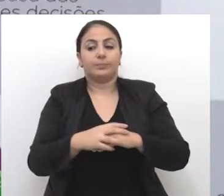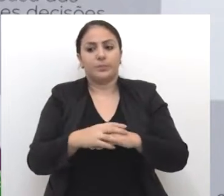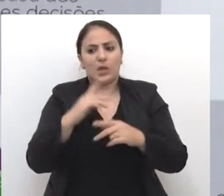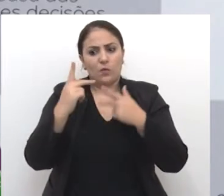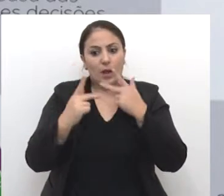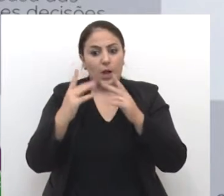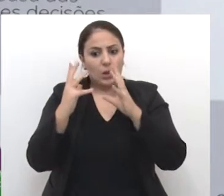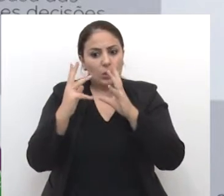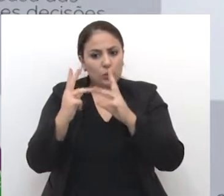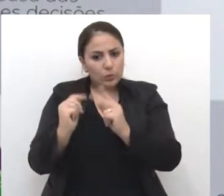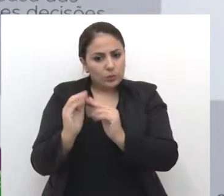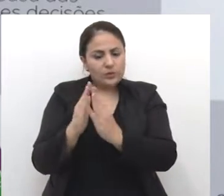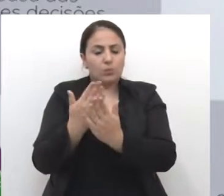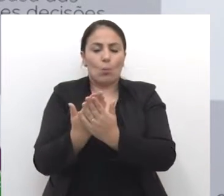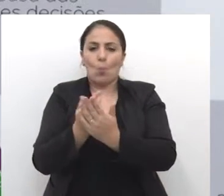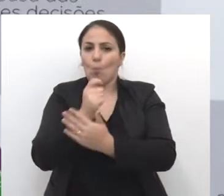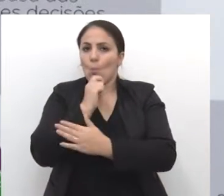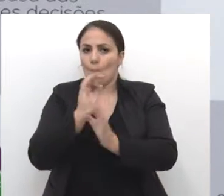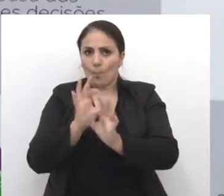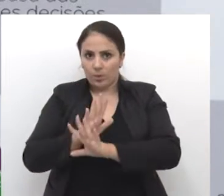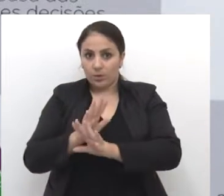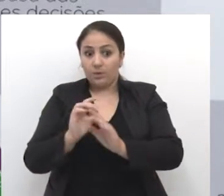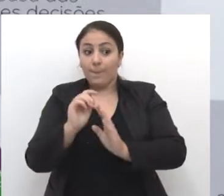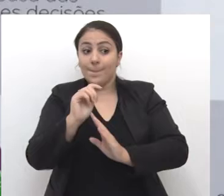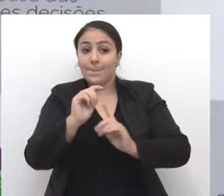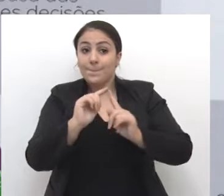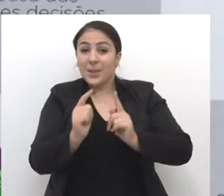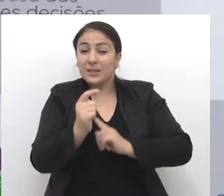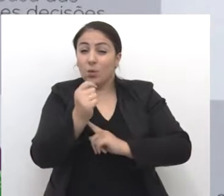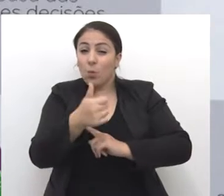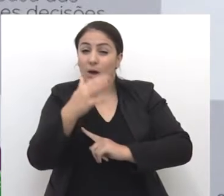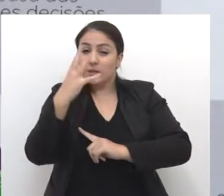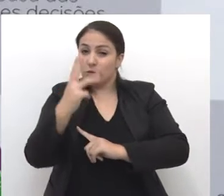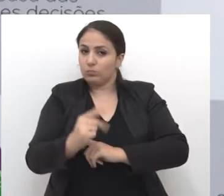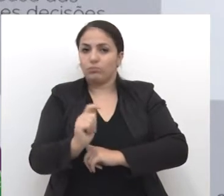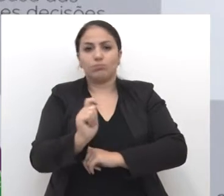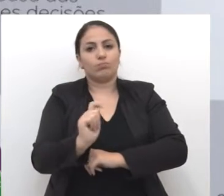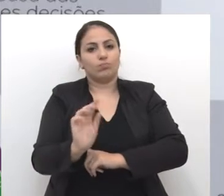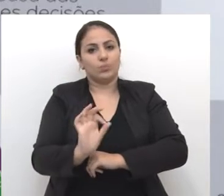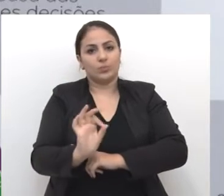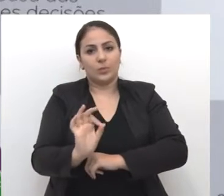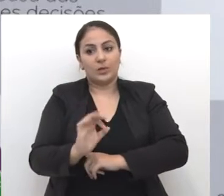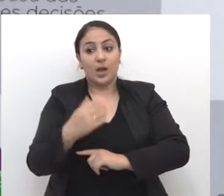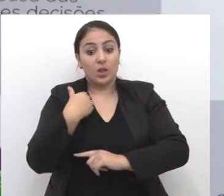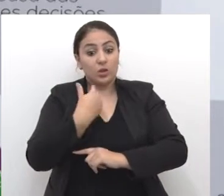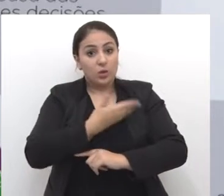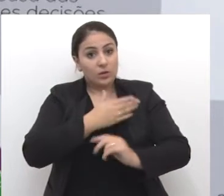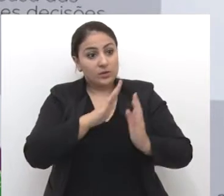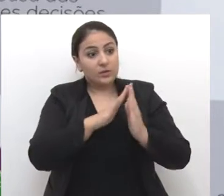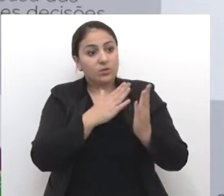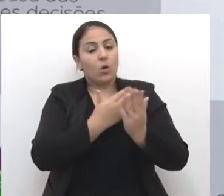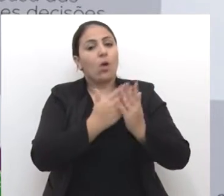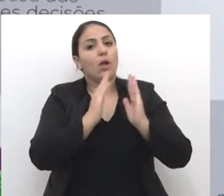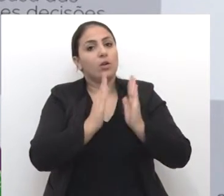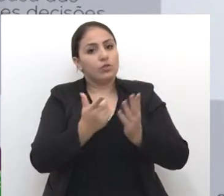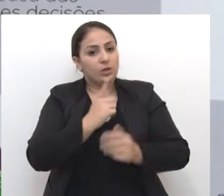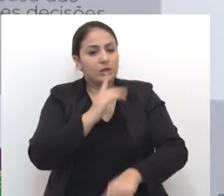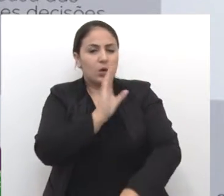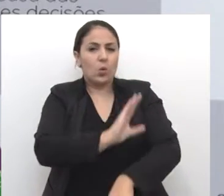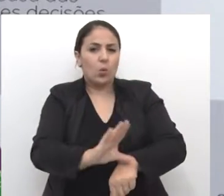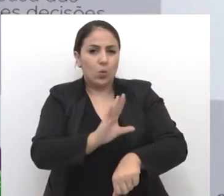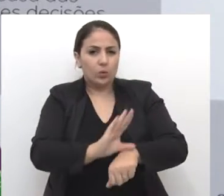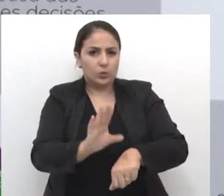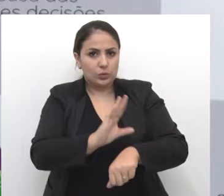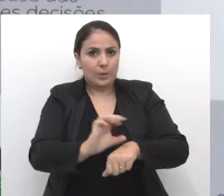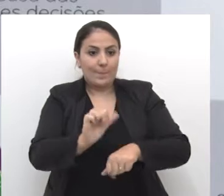as escolas não estejam preparadas, mas que a maioria delas não estão. Na nossa escola a gente tem já esse curso, né,